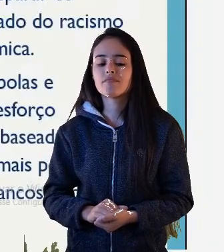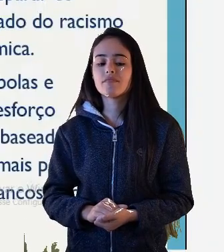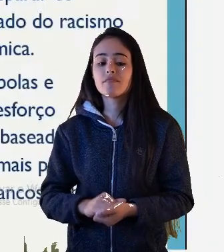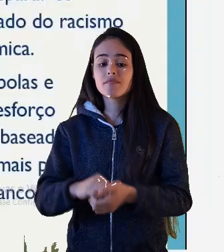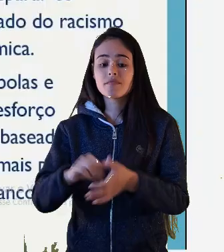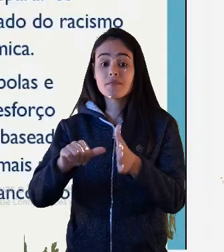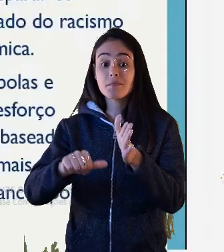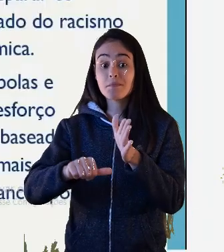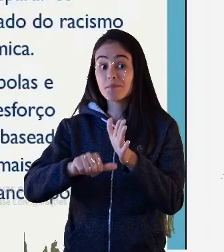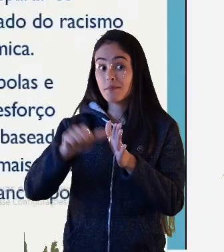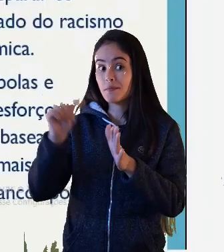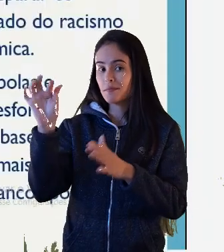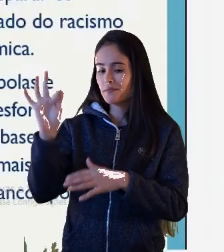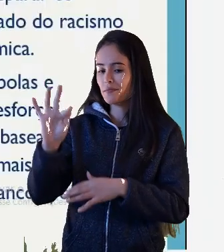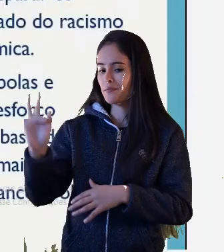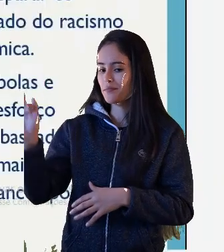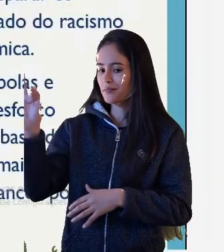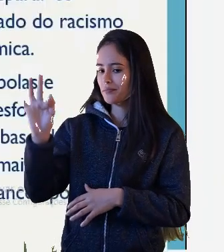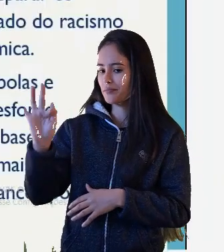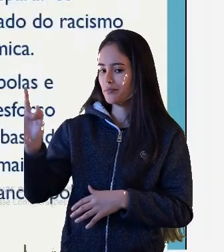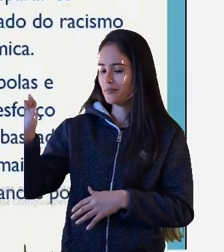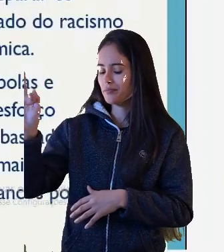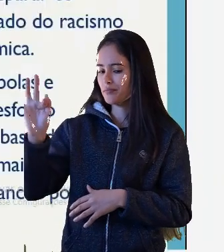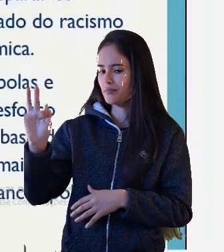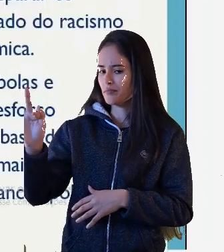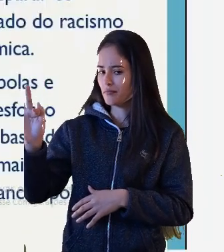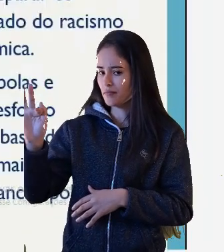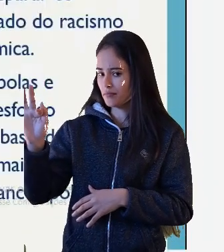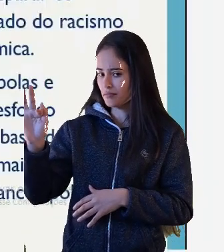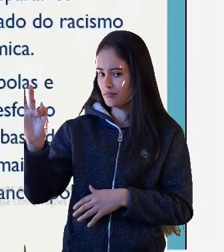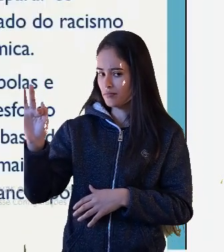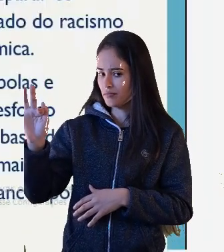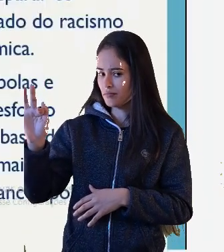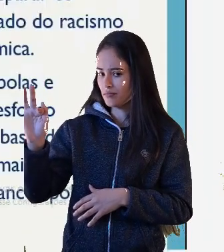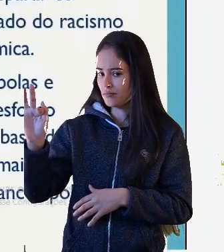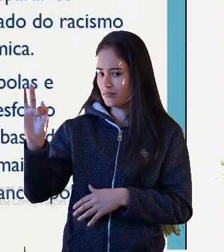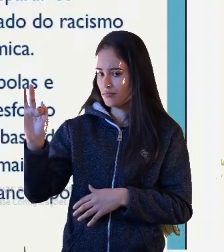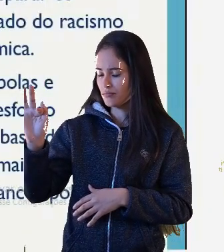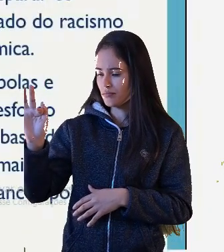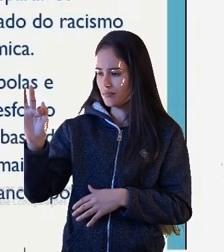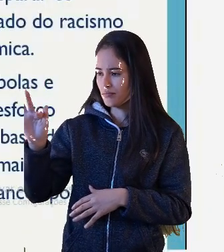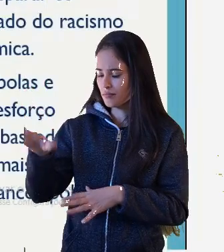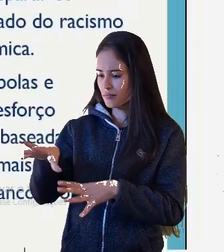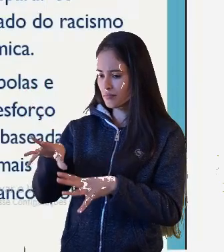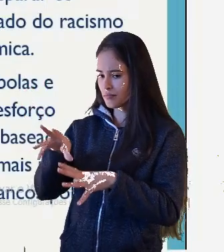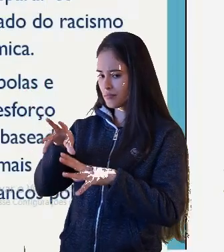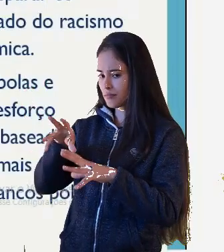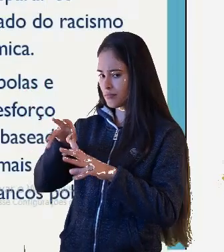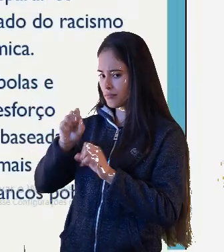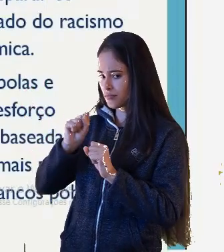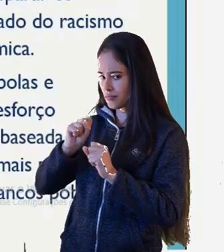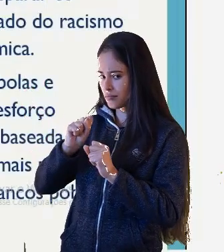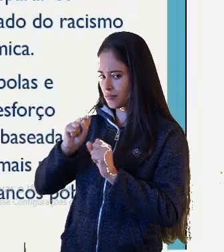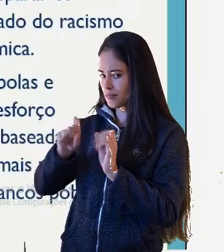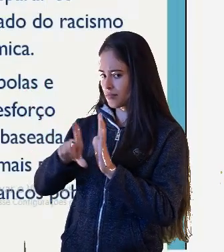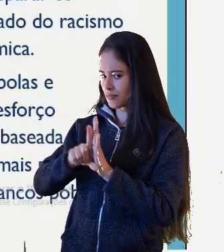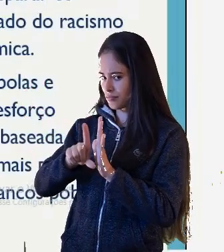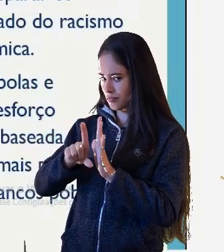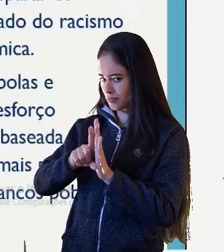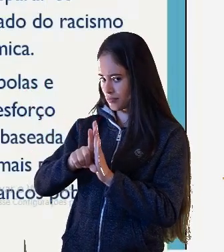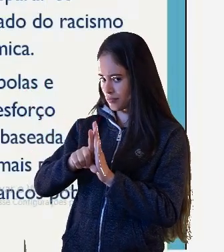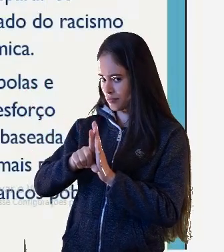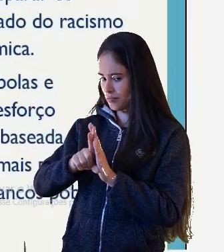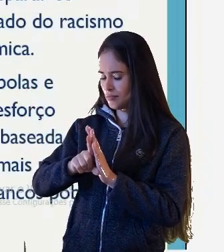pessoas, vai acabar com o ensino superior no Brasil, né? A pessoa vai entrar sem ter o mínimo que sabe, não vai ficar, vai cair a qualidade